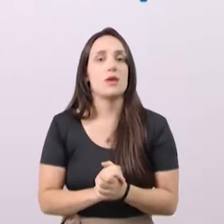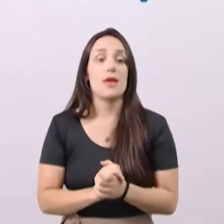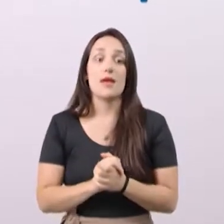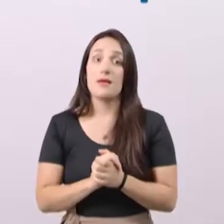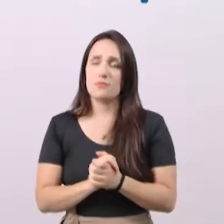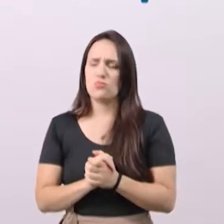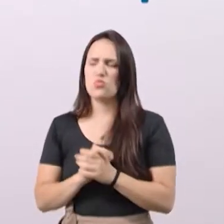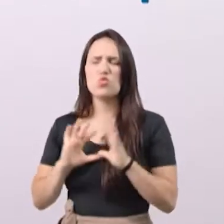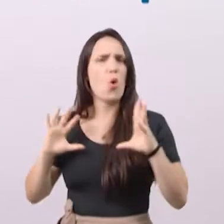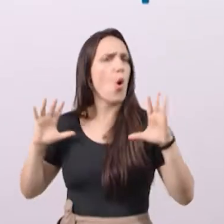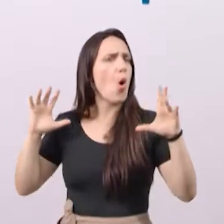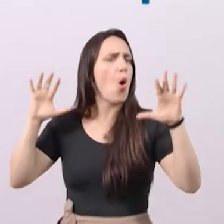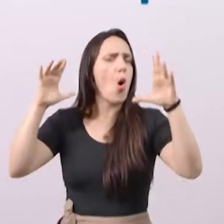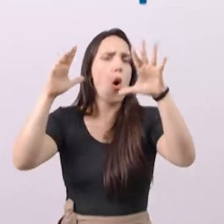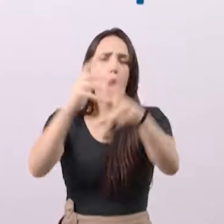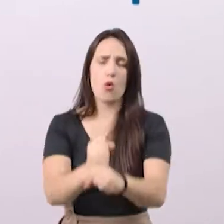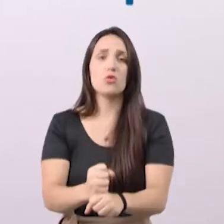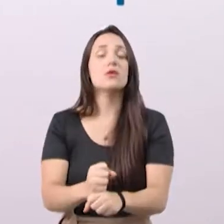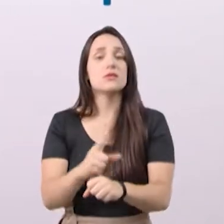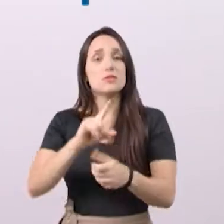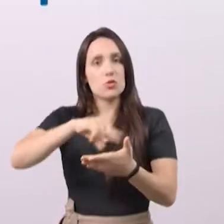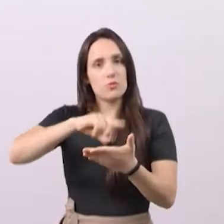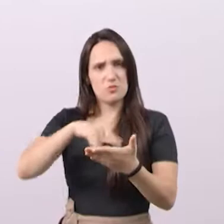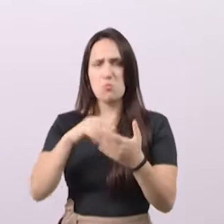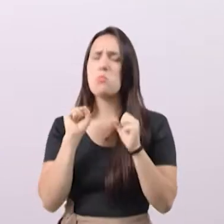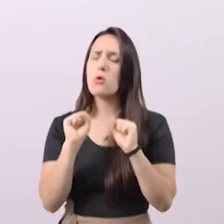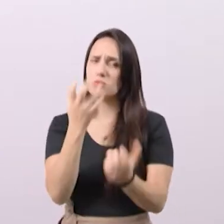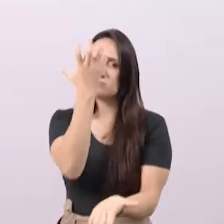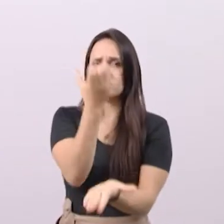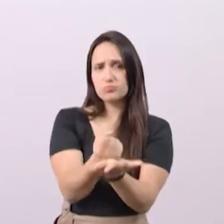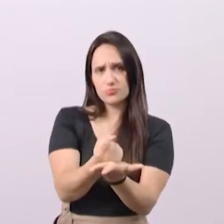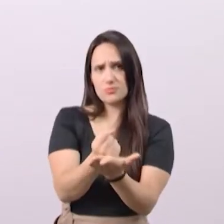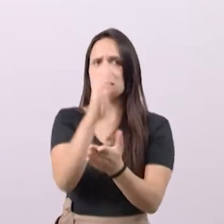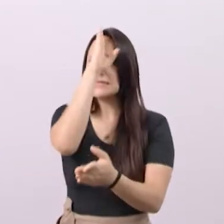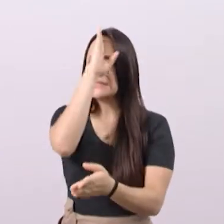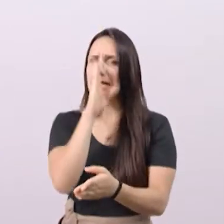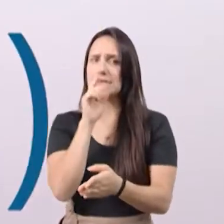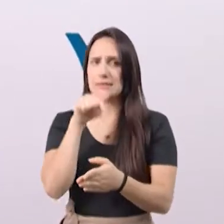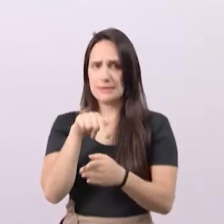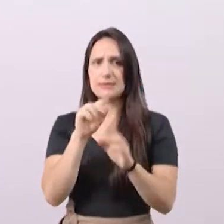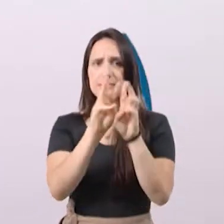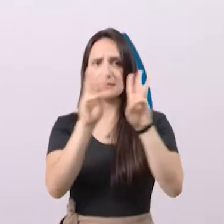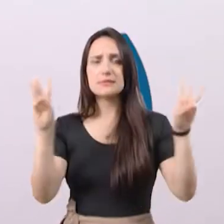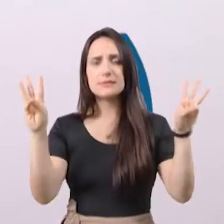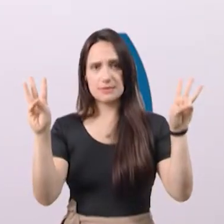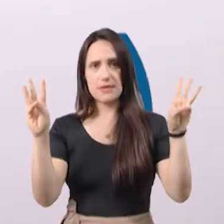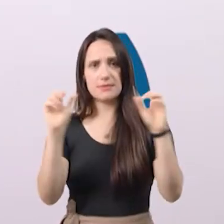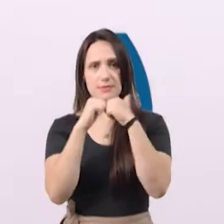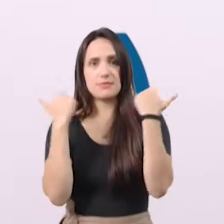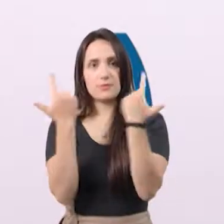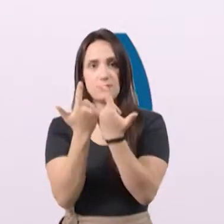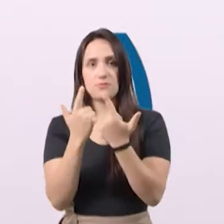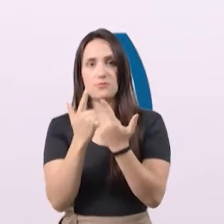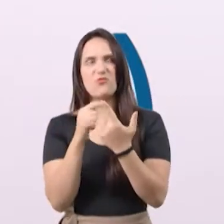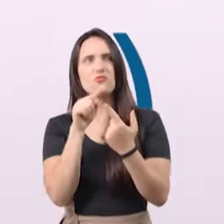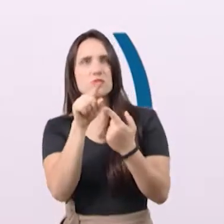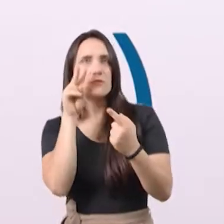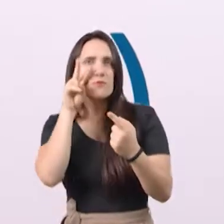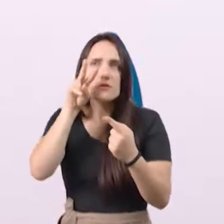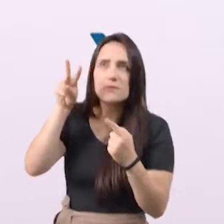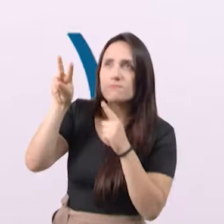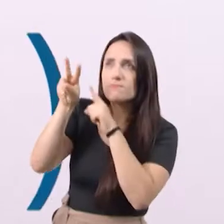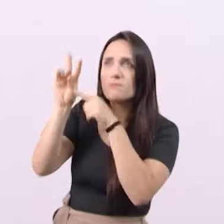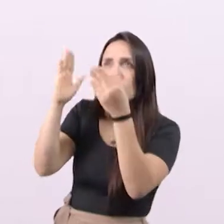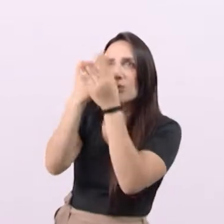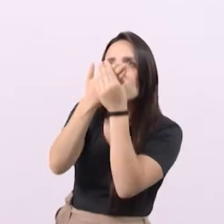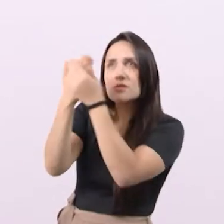leis para todos, esses documentos estão disponíveis para download gratuito no site da Assembleia. É só ir